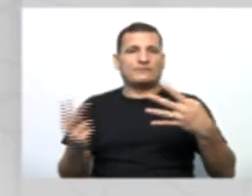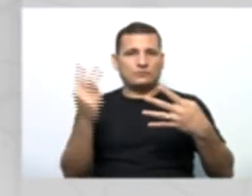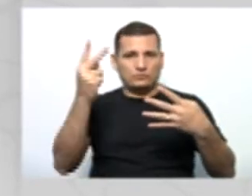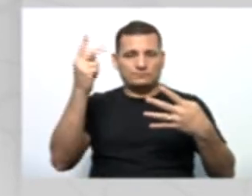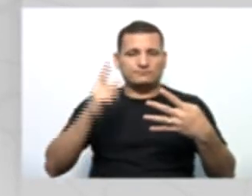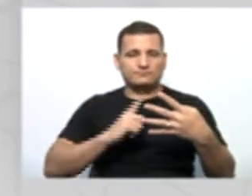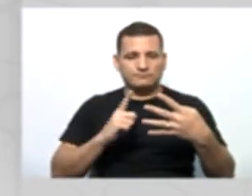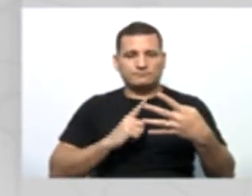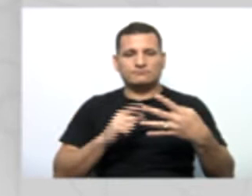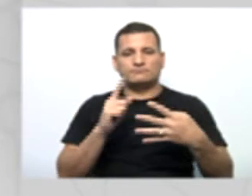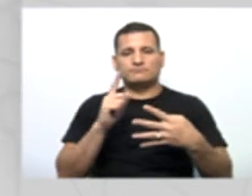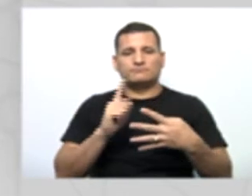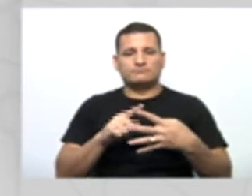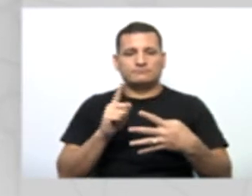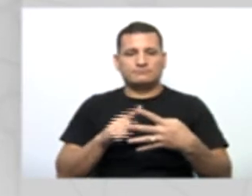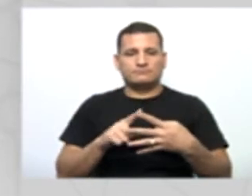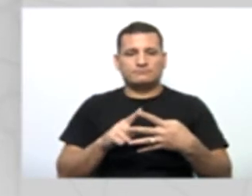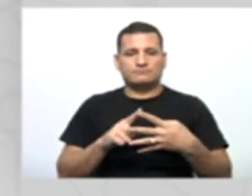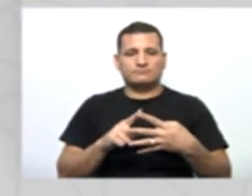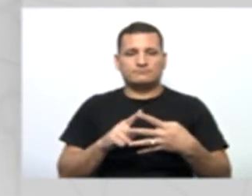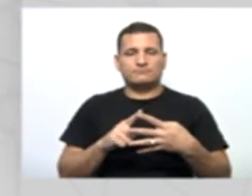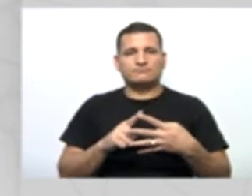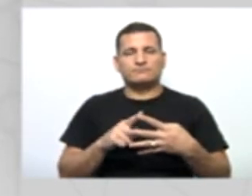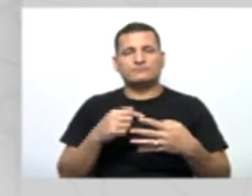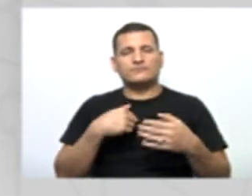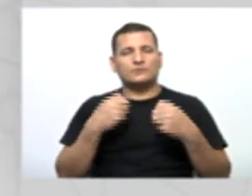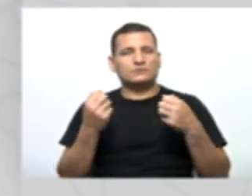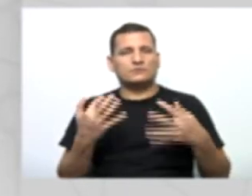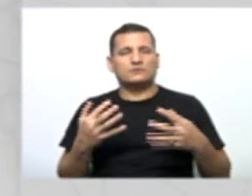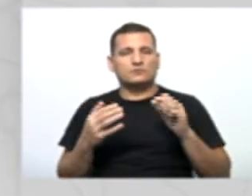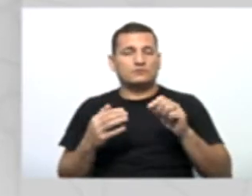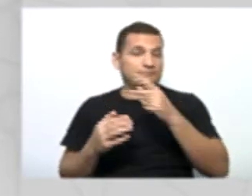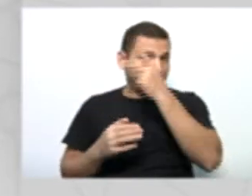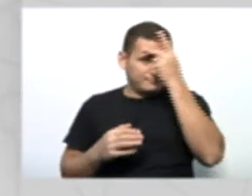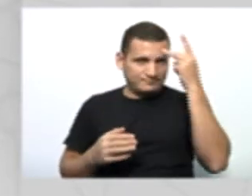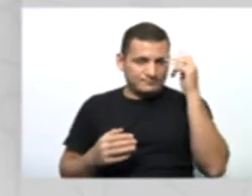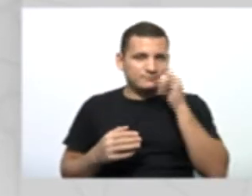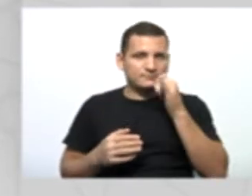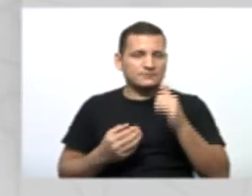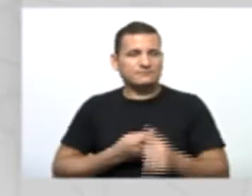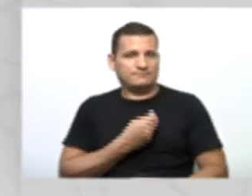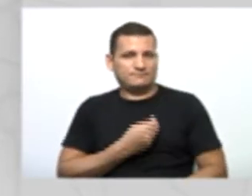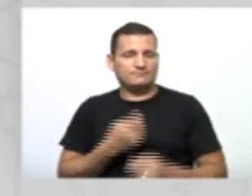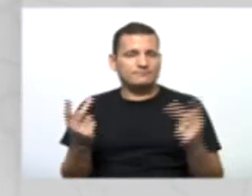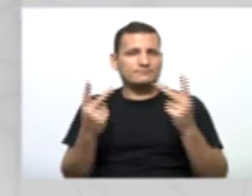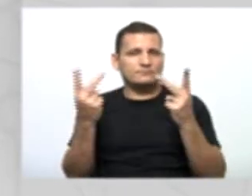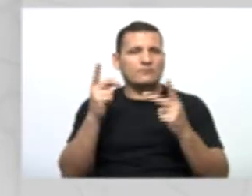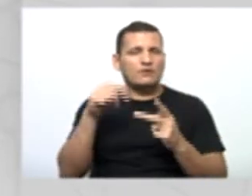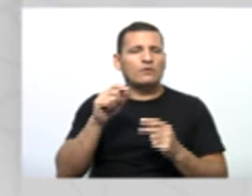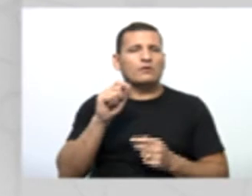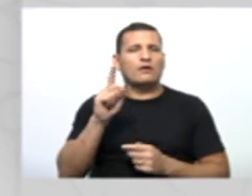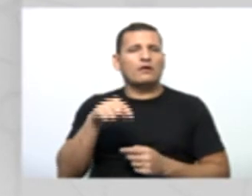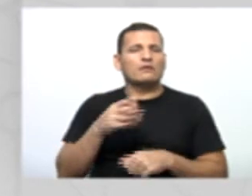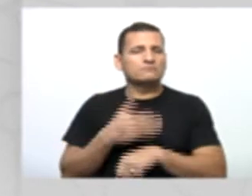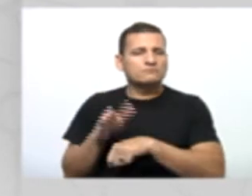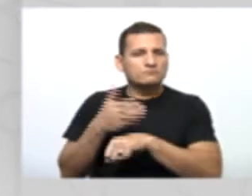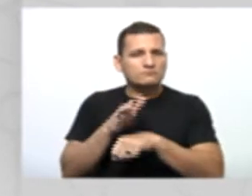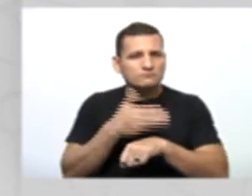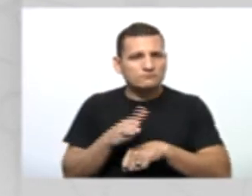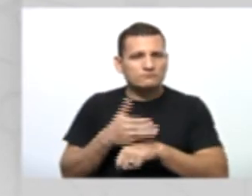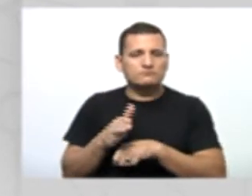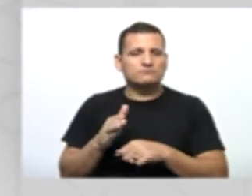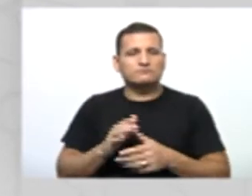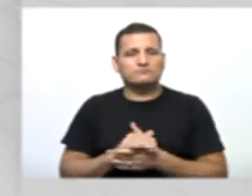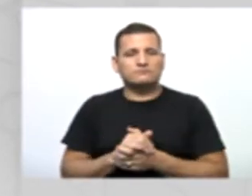agora, vivenciar ser uma pessoa com uma conduta virtuosa é vivenciar essas virtudes, esses valores,